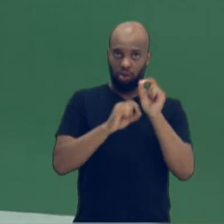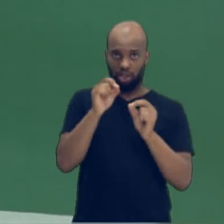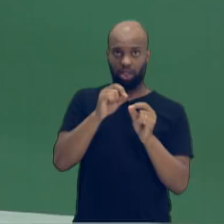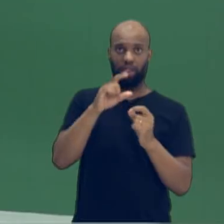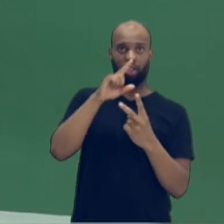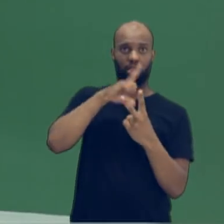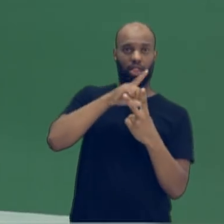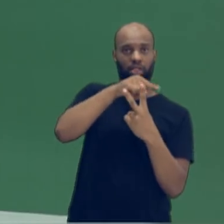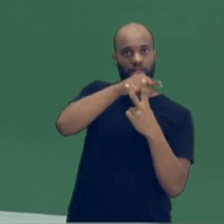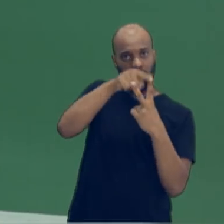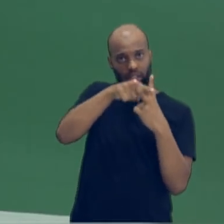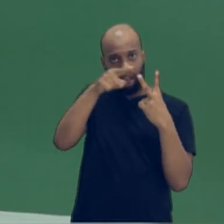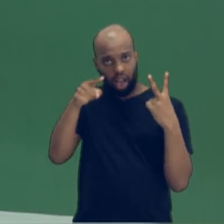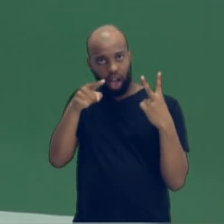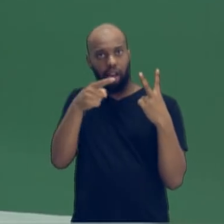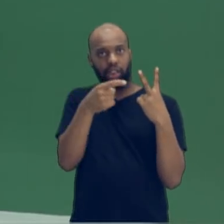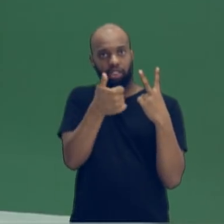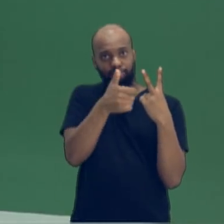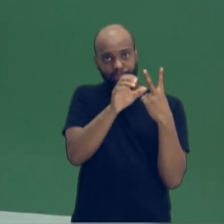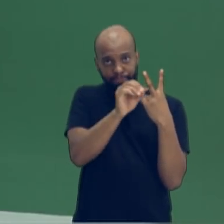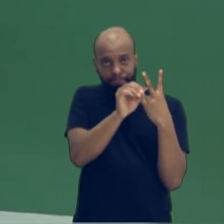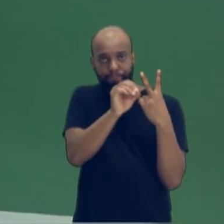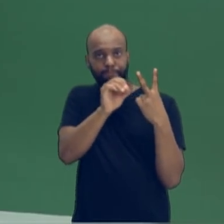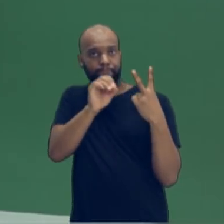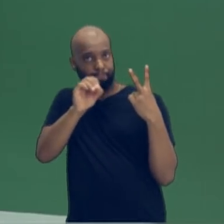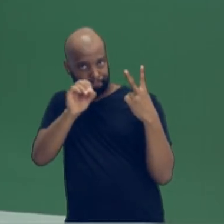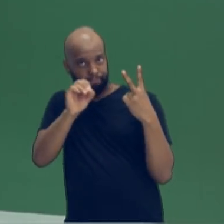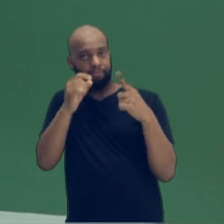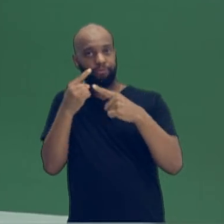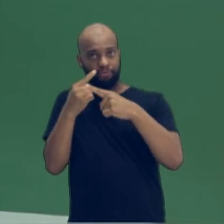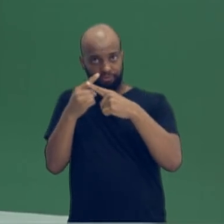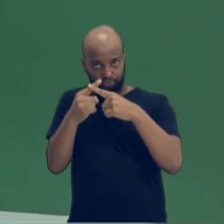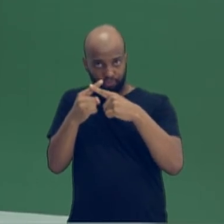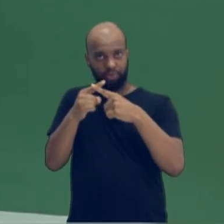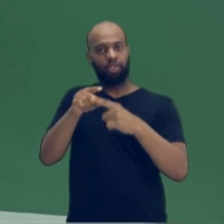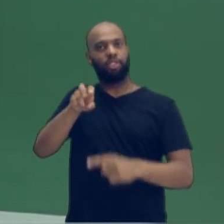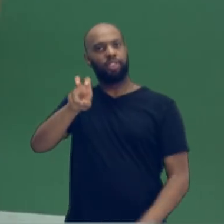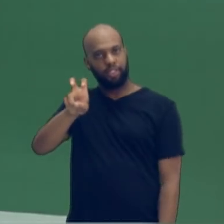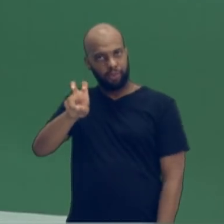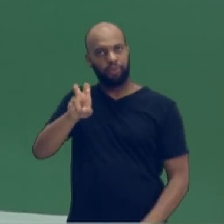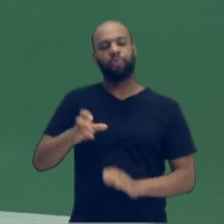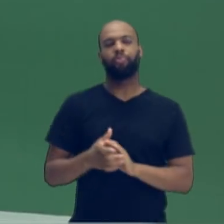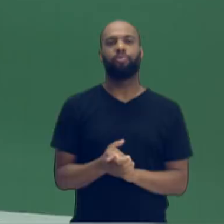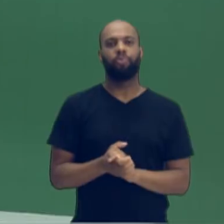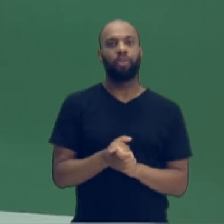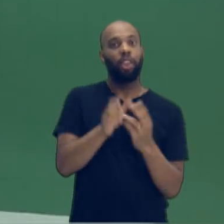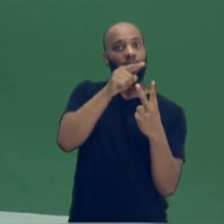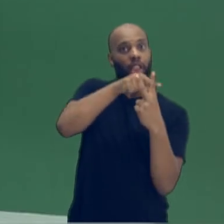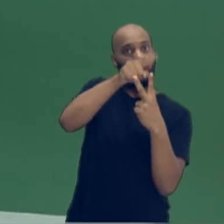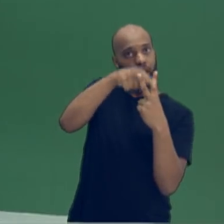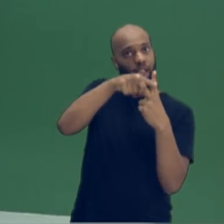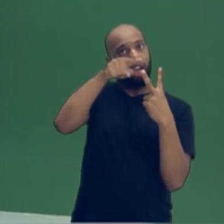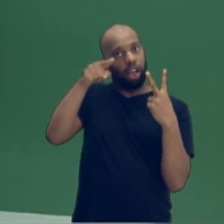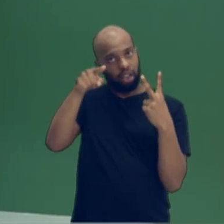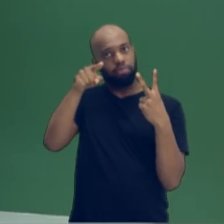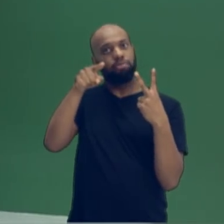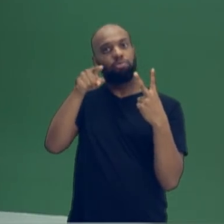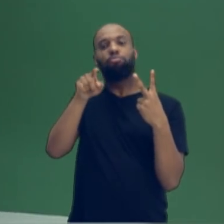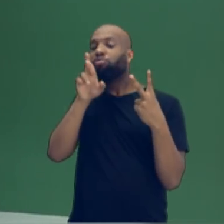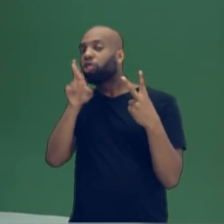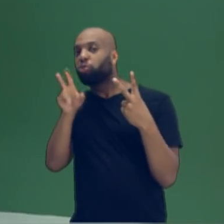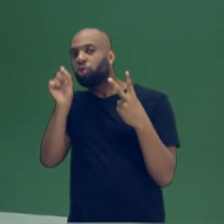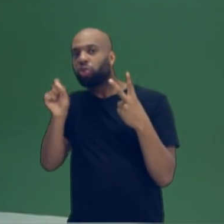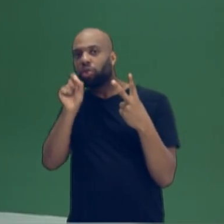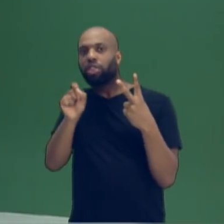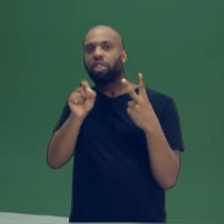aqui raiz quadrada de 10 ao quadrado 100 vezes 5, que por sua vez vai